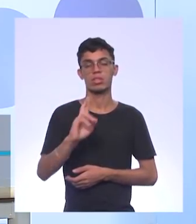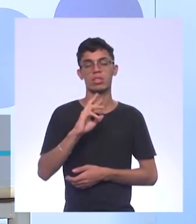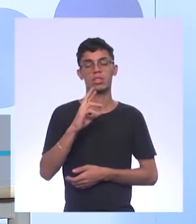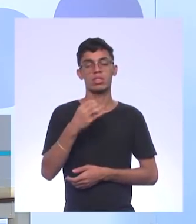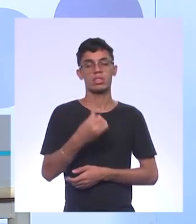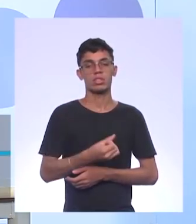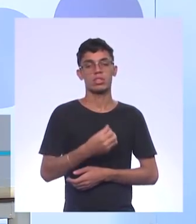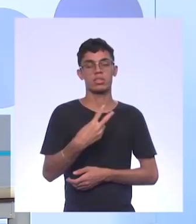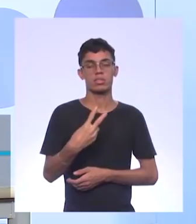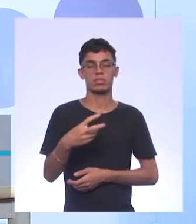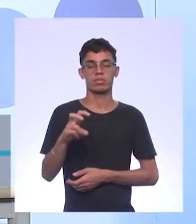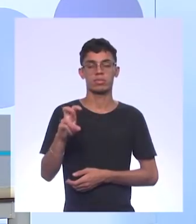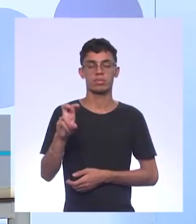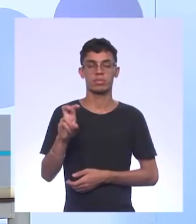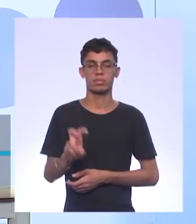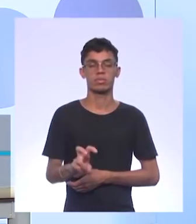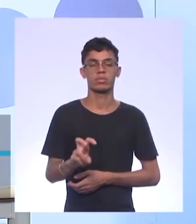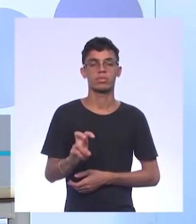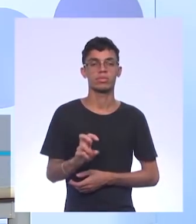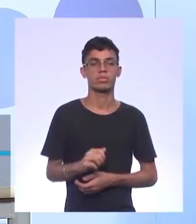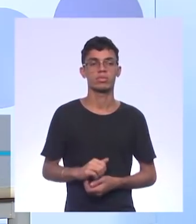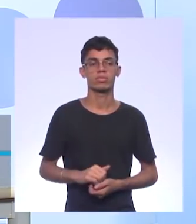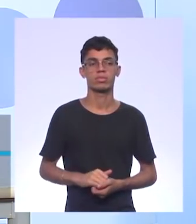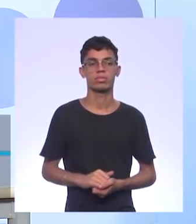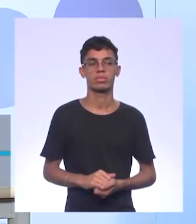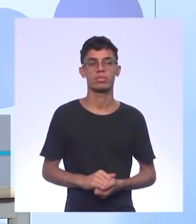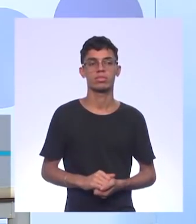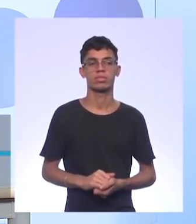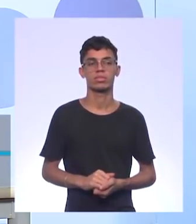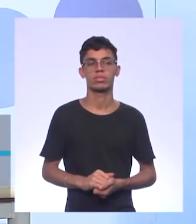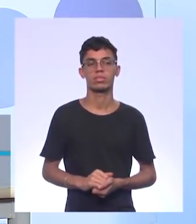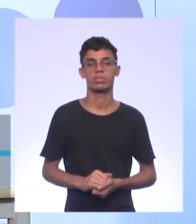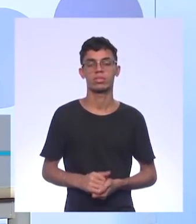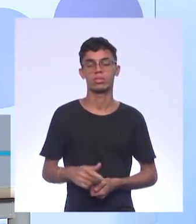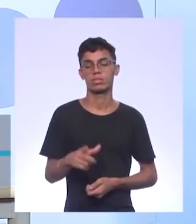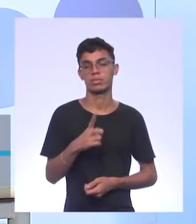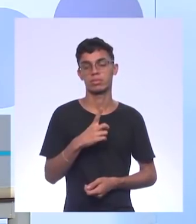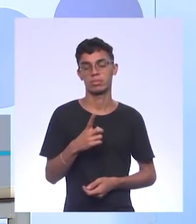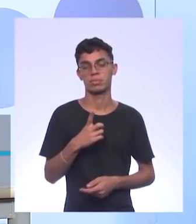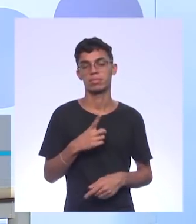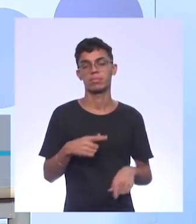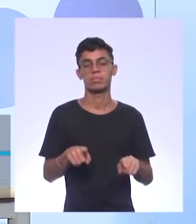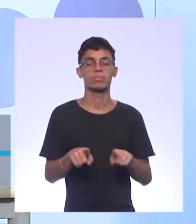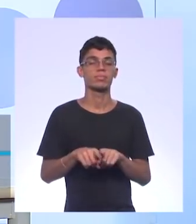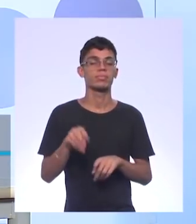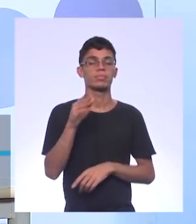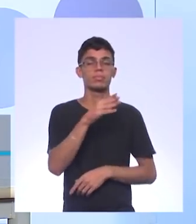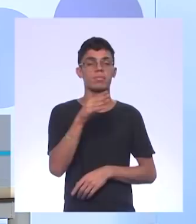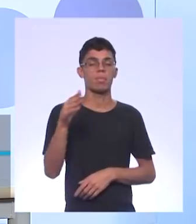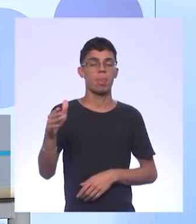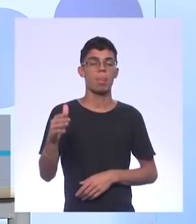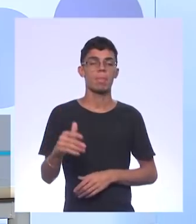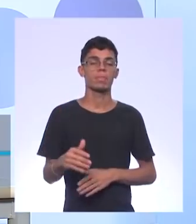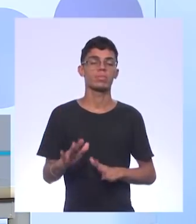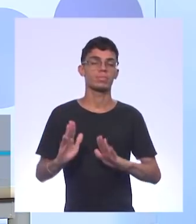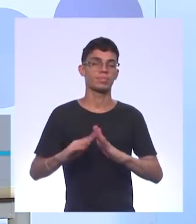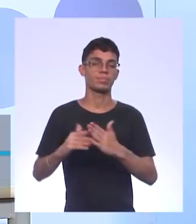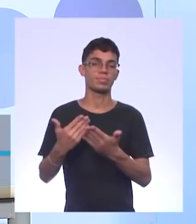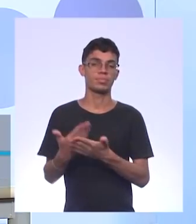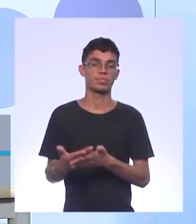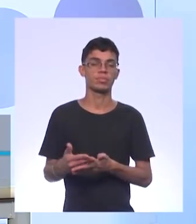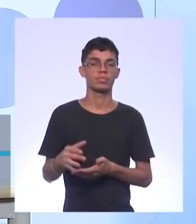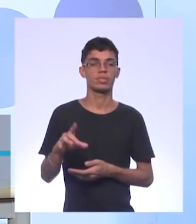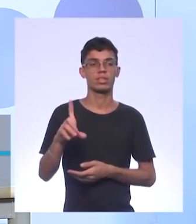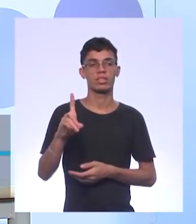625 milésimos de quilos estão de Piracicaba né tivemos também a participação da Escola